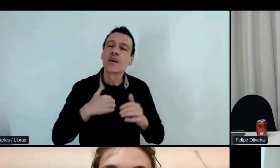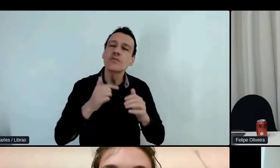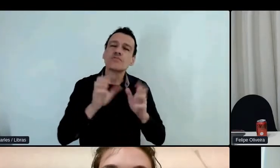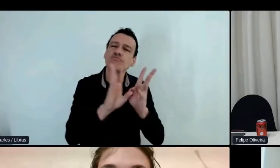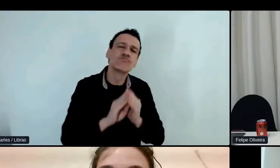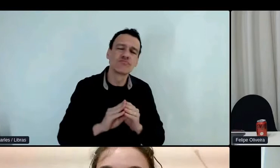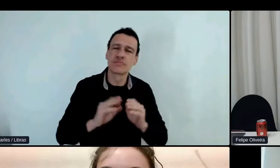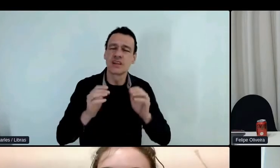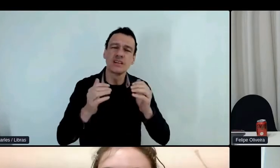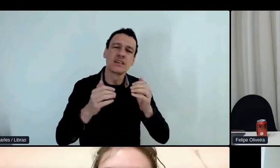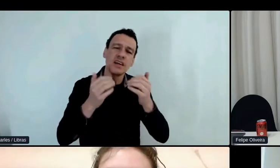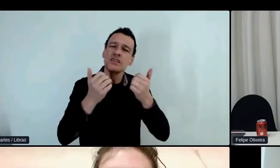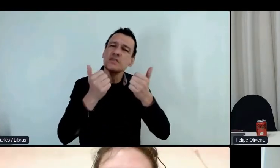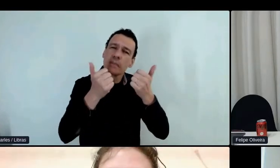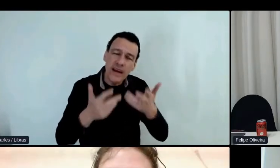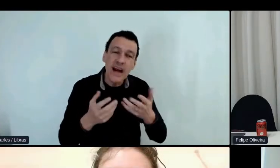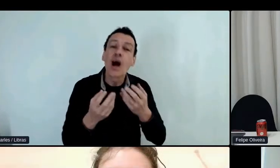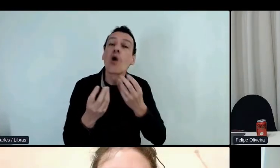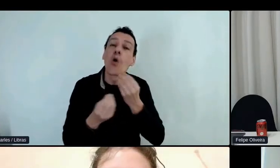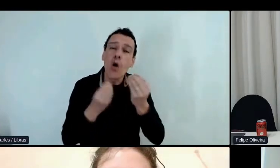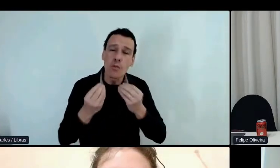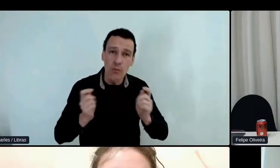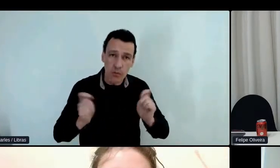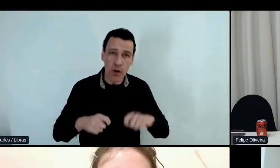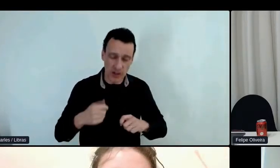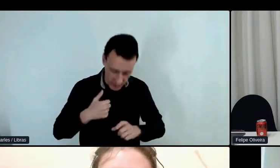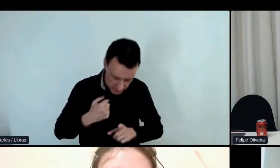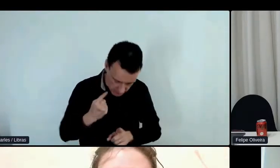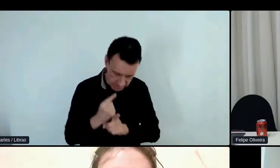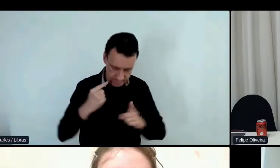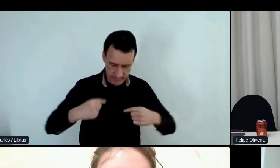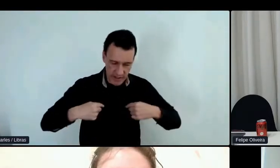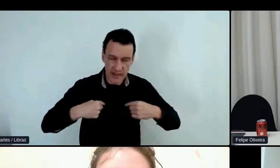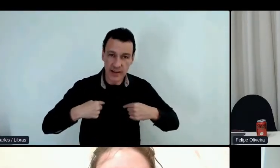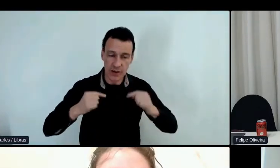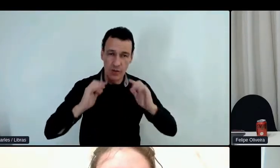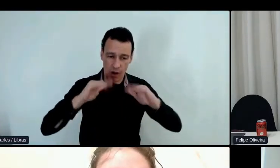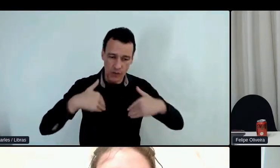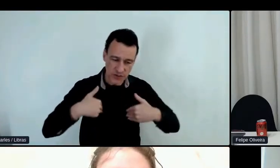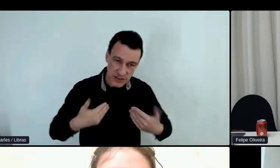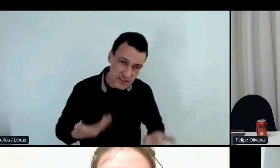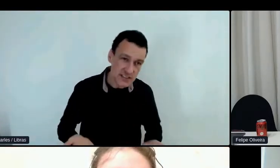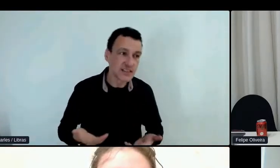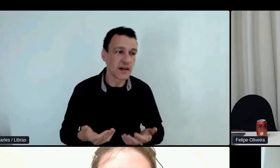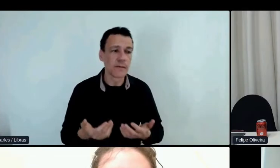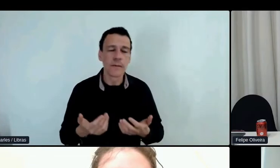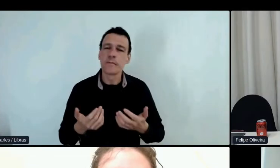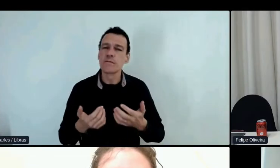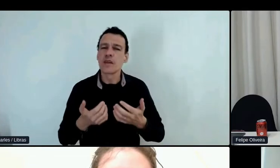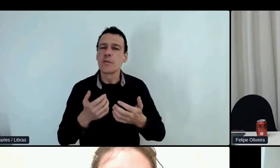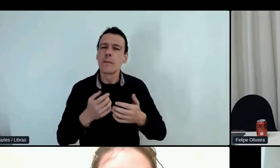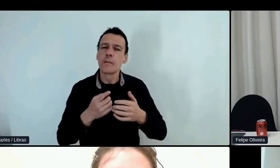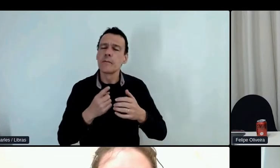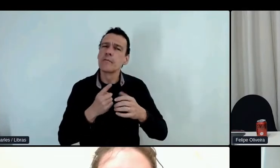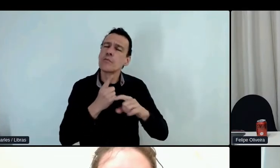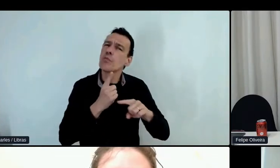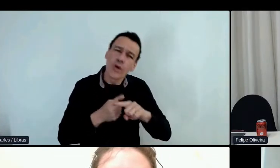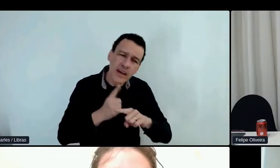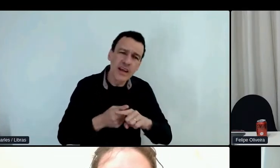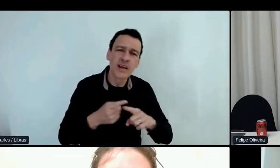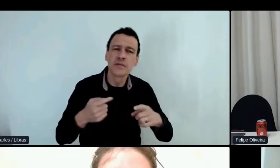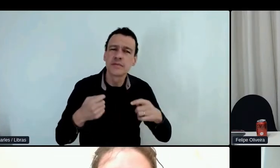ia tomar um rumo assim meio específico demais. Então eu vou deixar esse lado muito